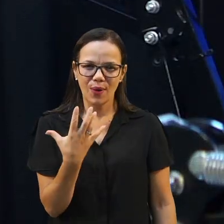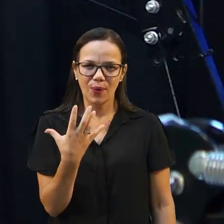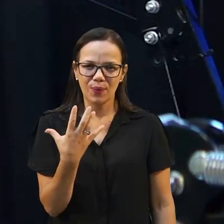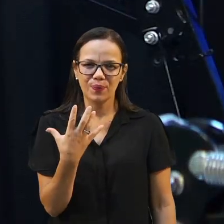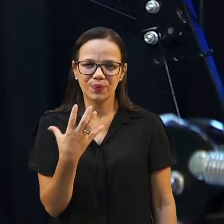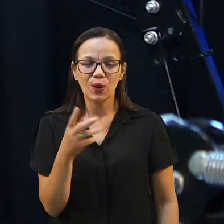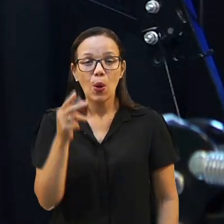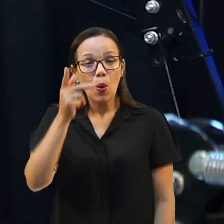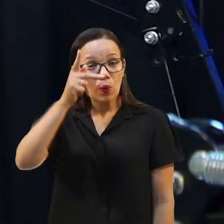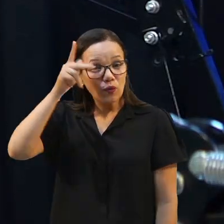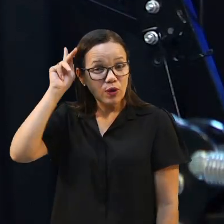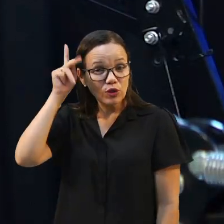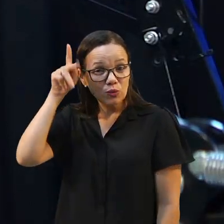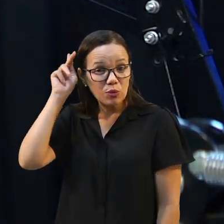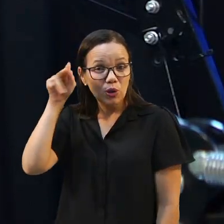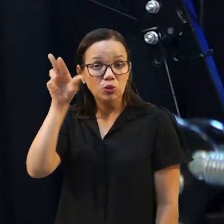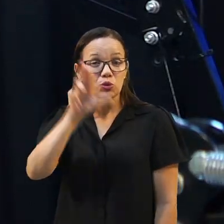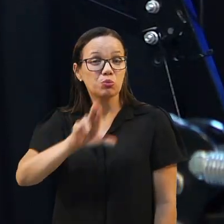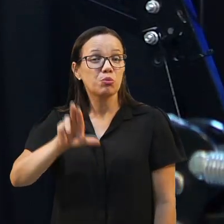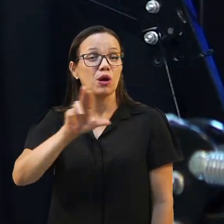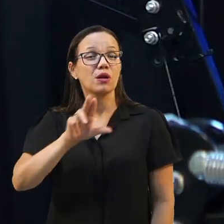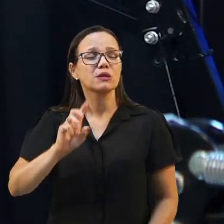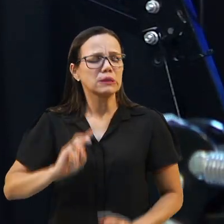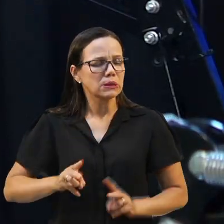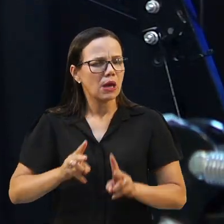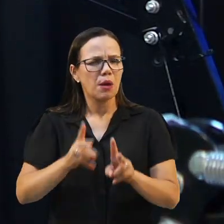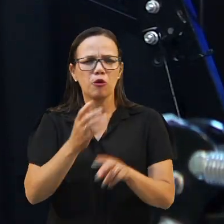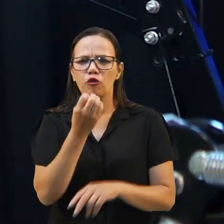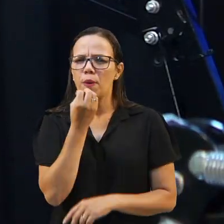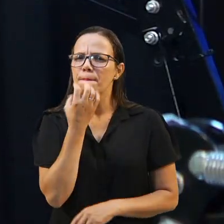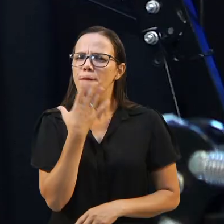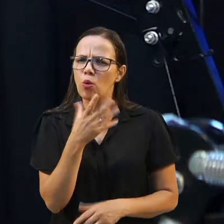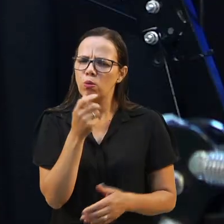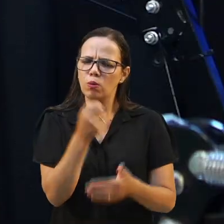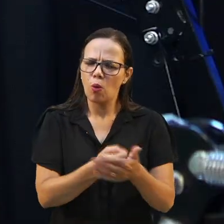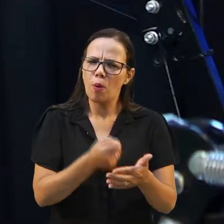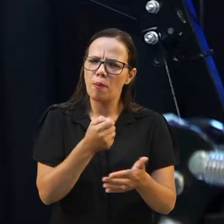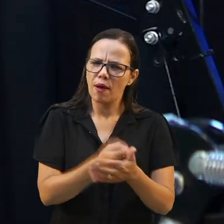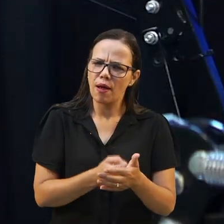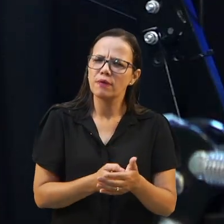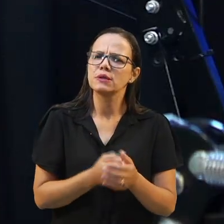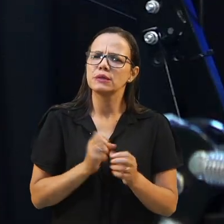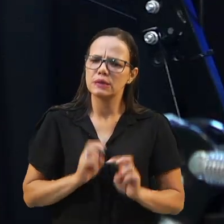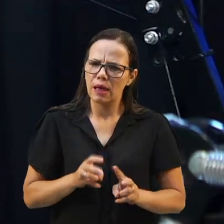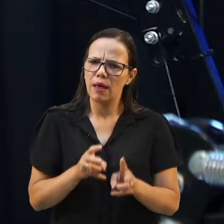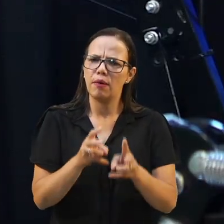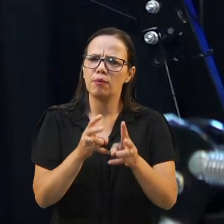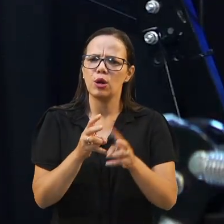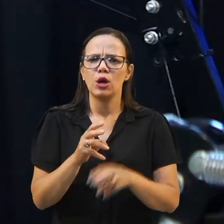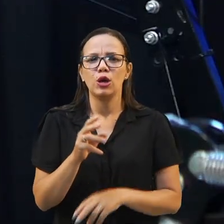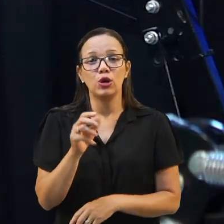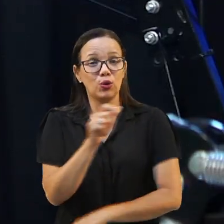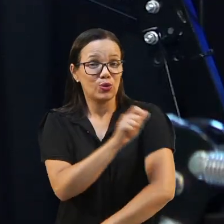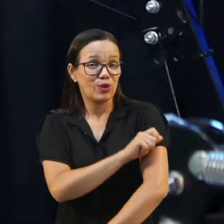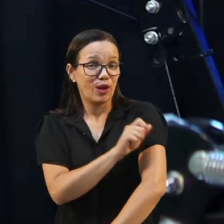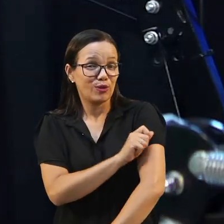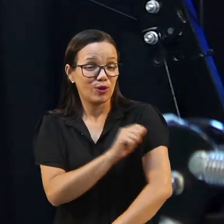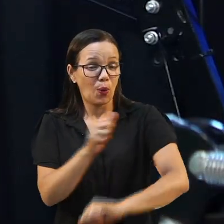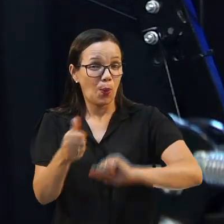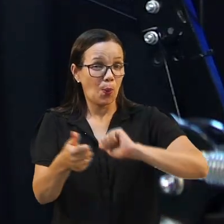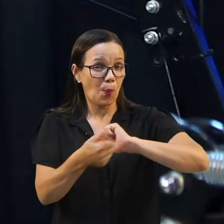o vestibular de Uberlândia, toda a vida foi muito exigente e os alunos eram de muito boa